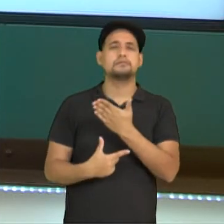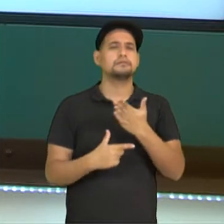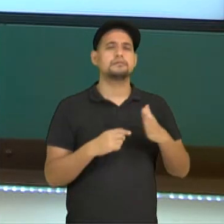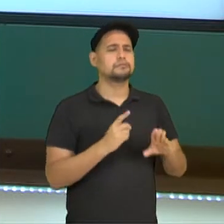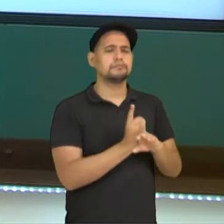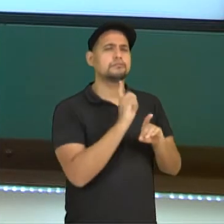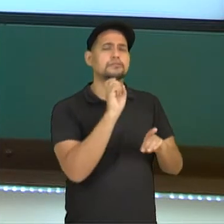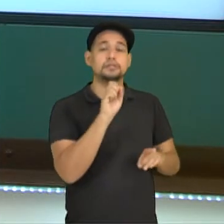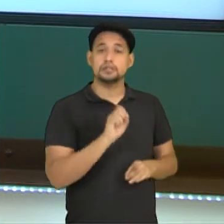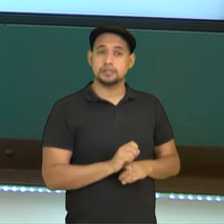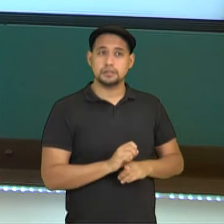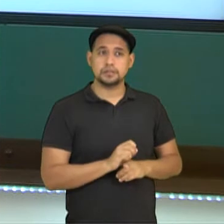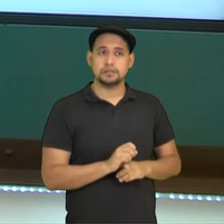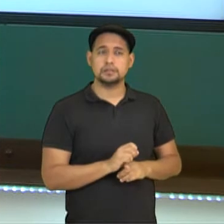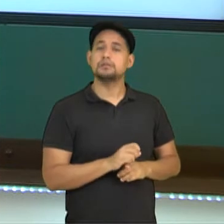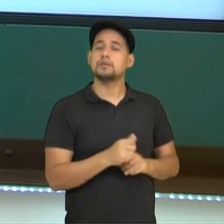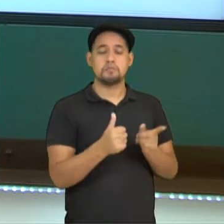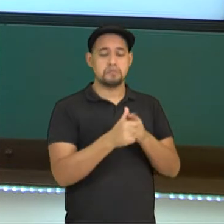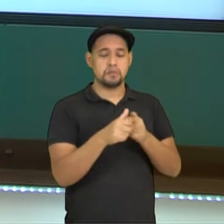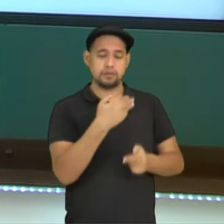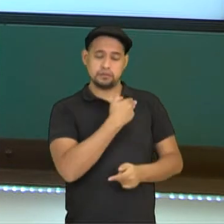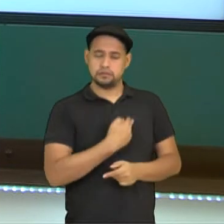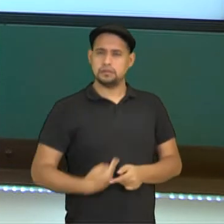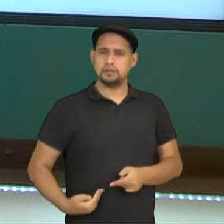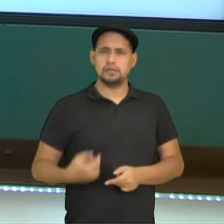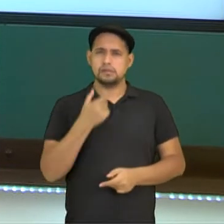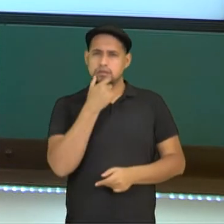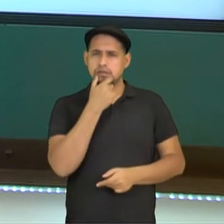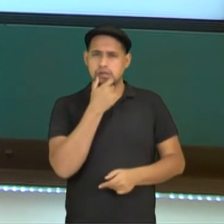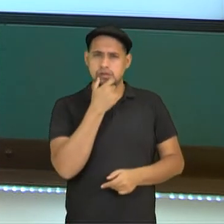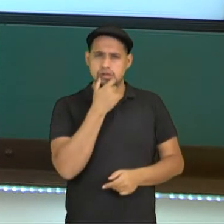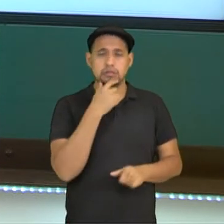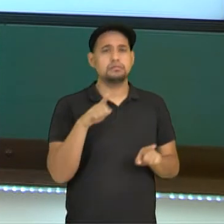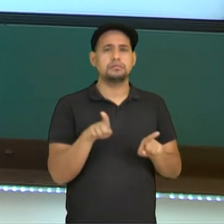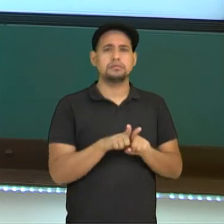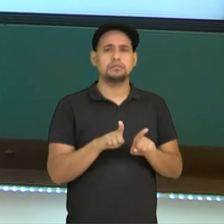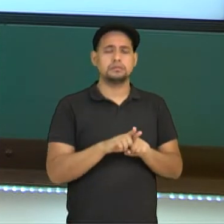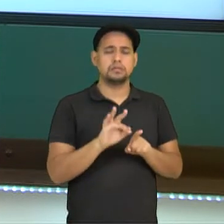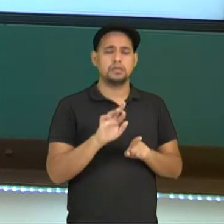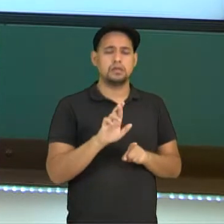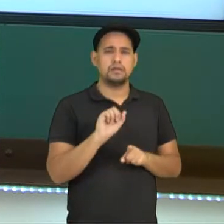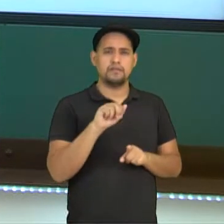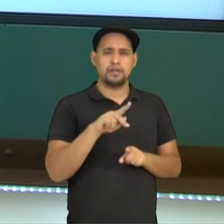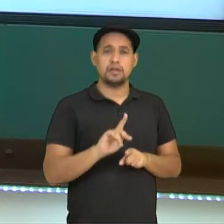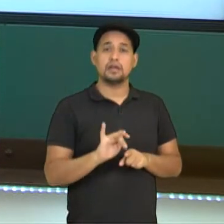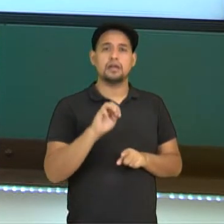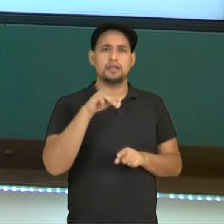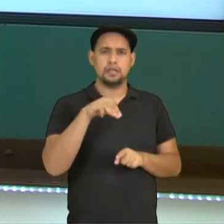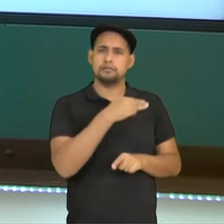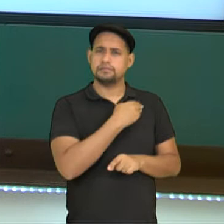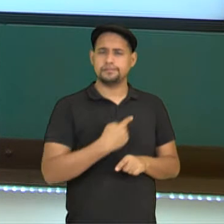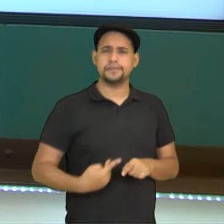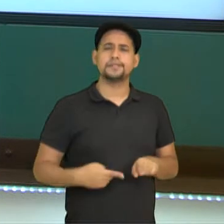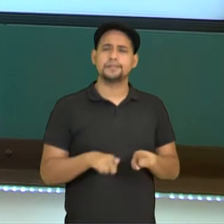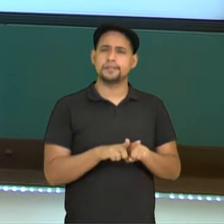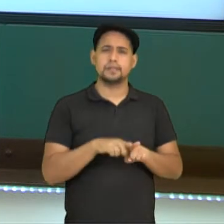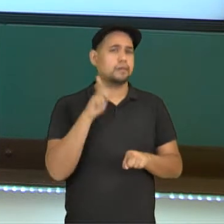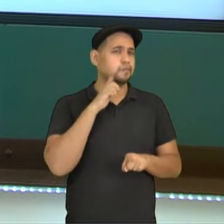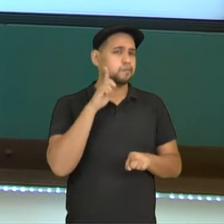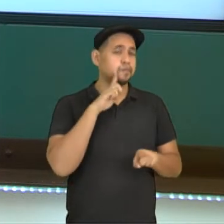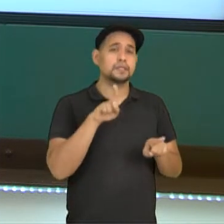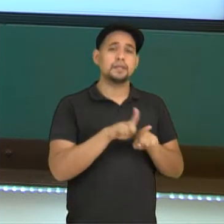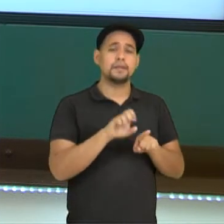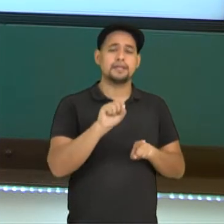encontro entre Winston Churchill, primeiro-ministro da Inglaterra, entre o Franklin Roosevelt, presidente dos Estados Unidos, e o Joseph